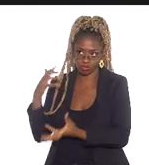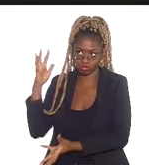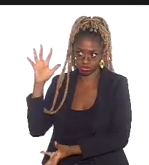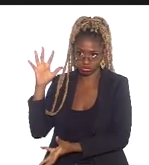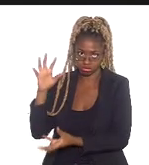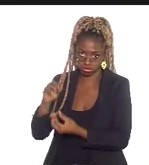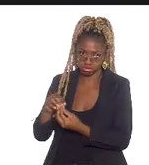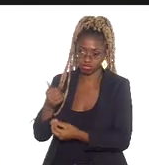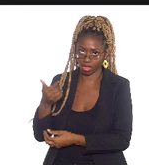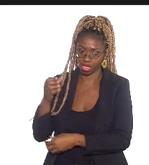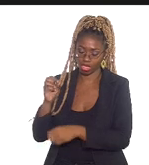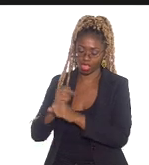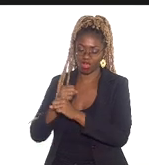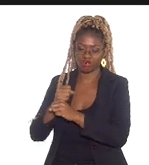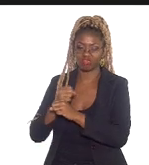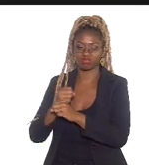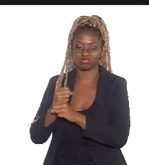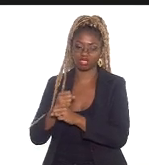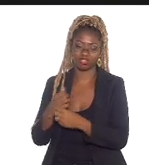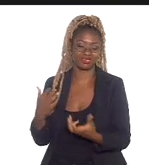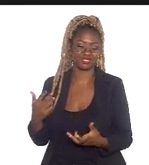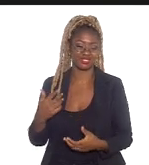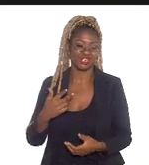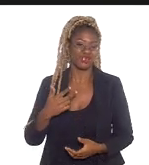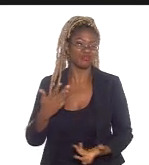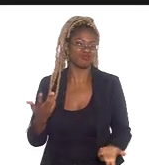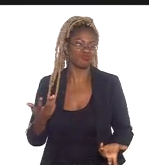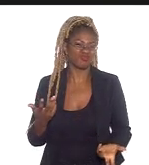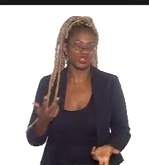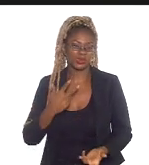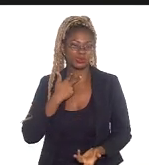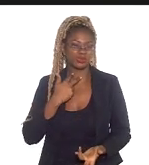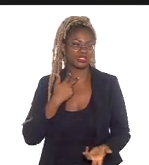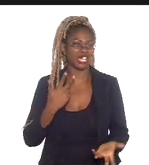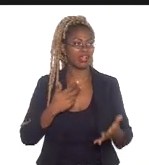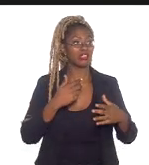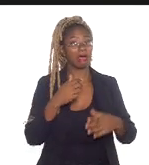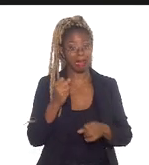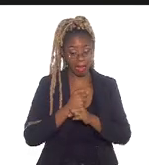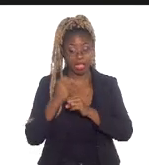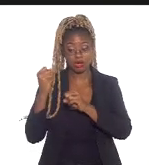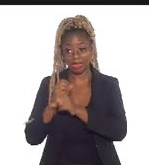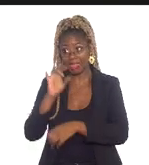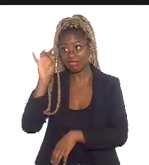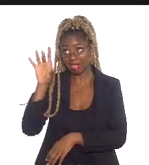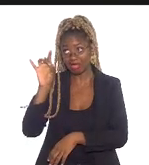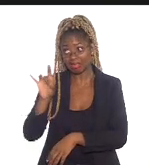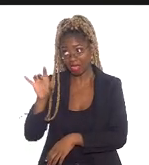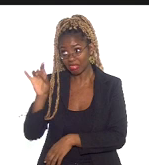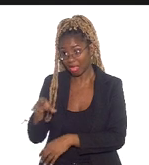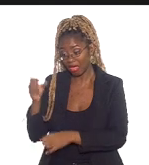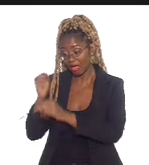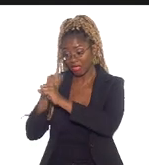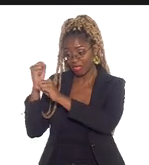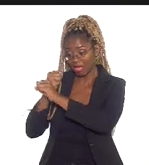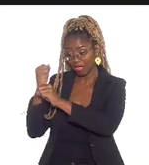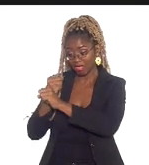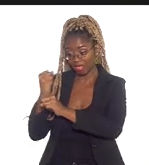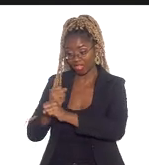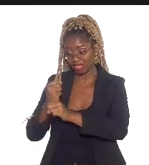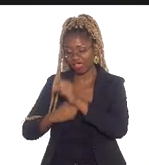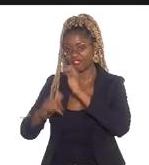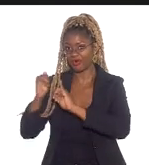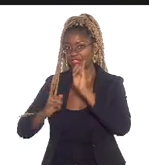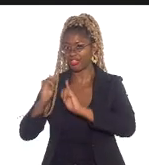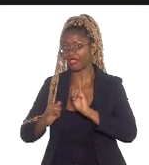Seria exorbitante ficar vendo ano a ano aqui de cada um desses dados, mas nós,